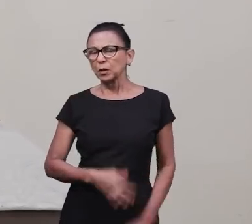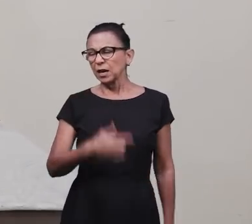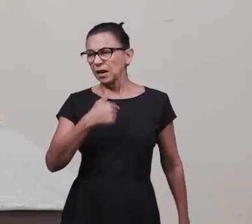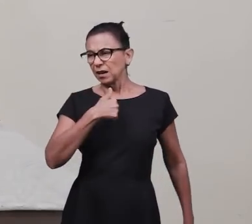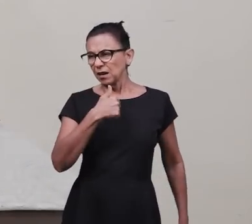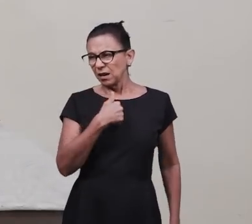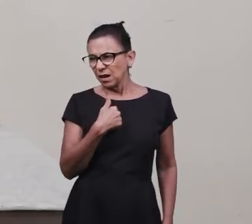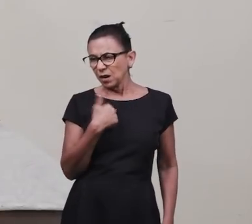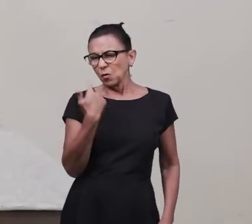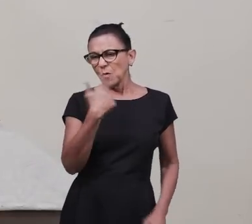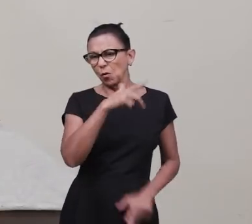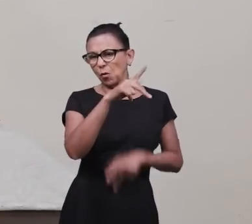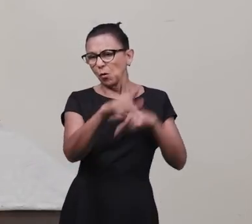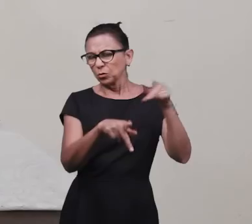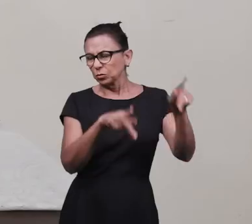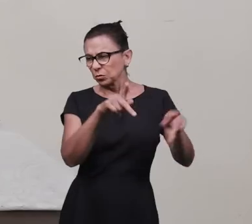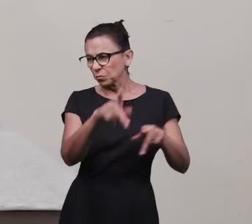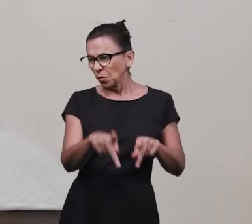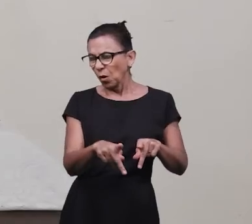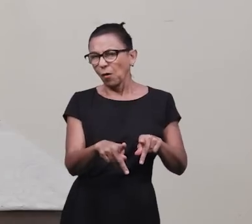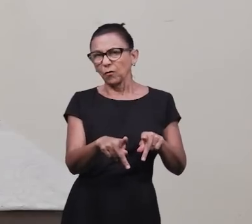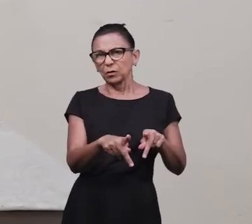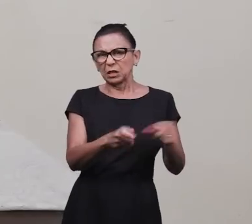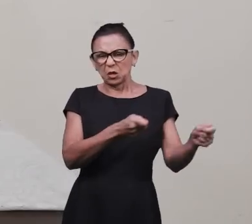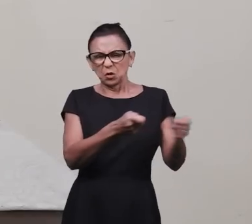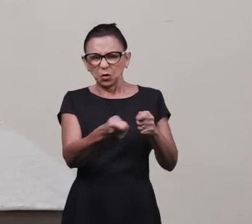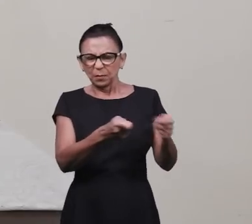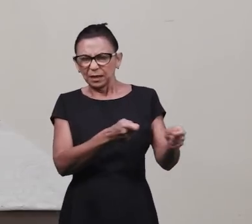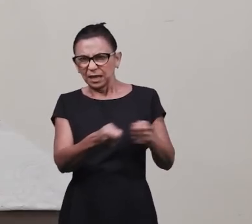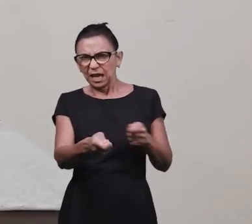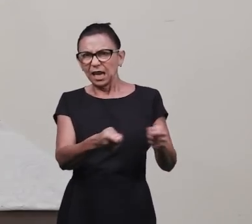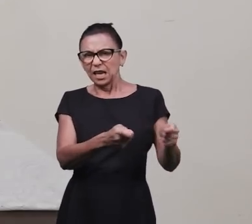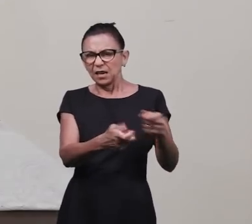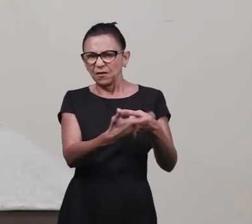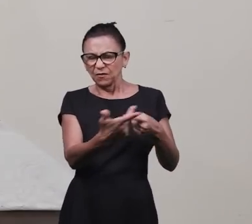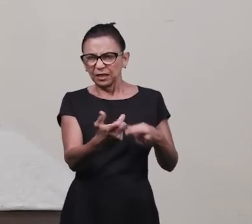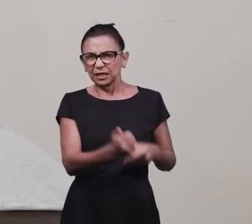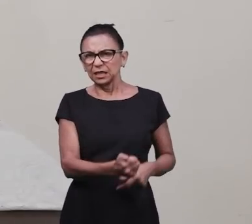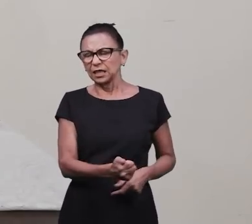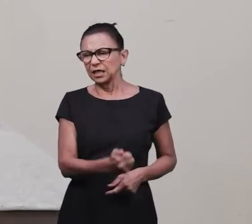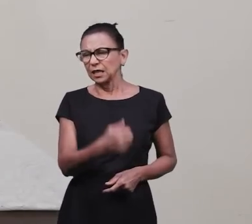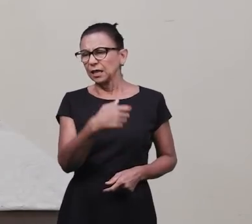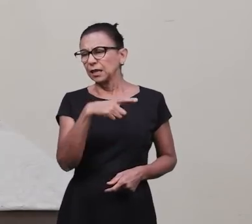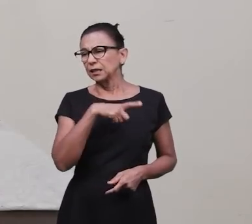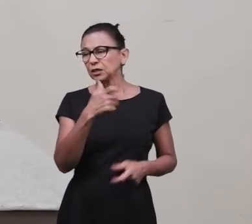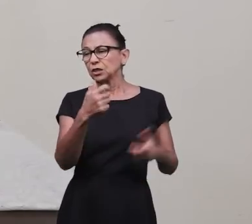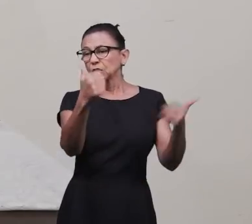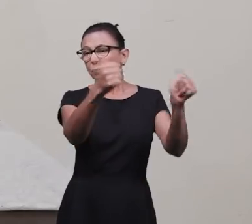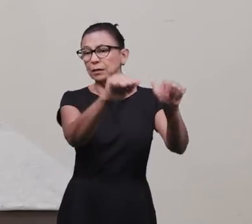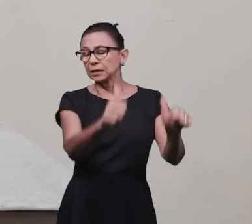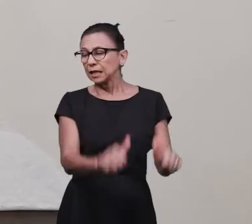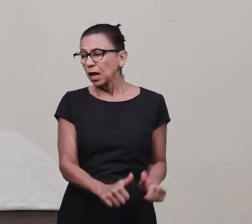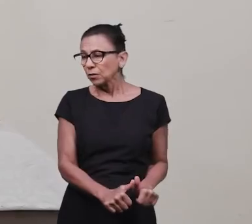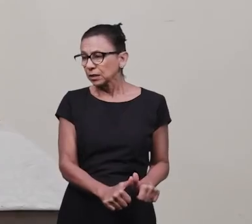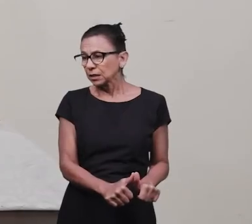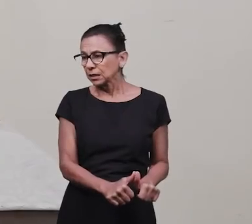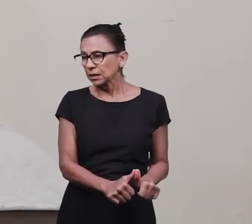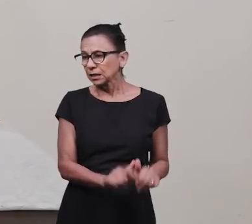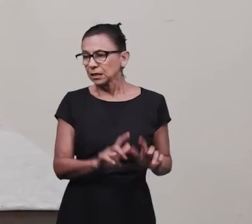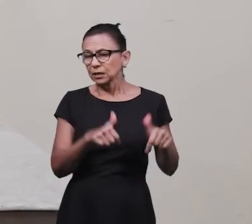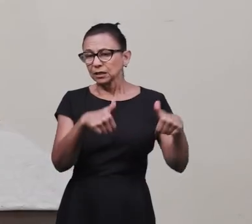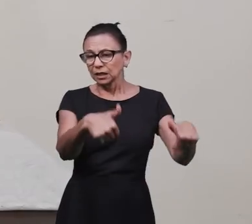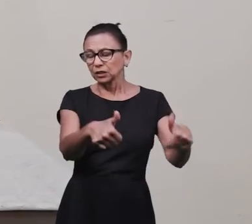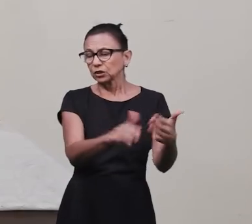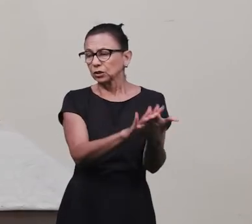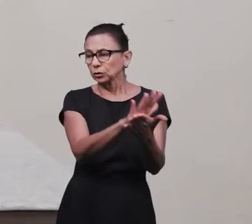dominei, os deuses deles não puderam defender. Acaso o teu Deus vai te defender? E Ezequias, diante